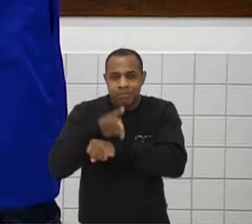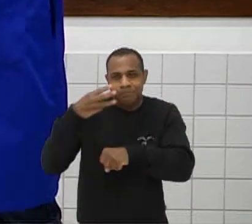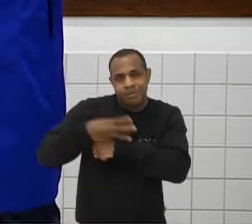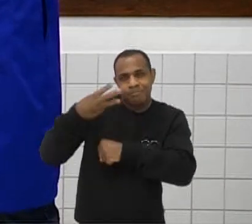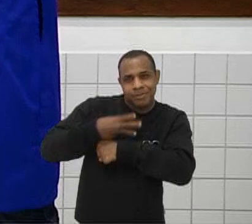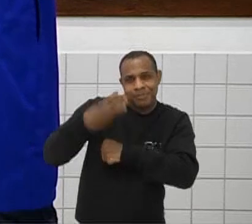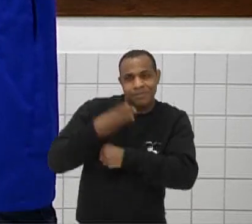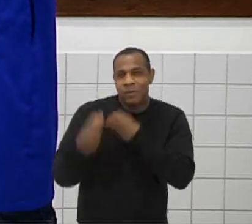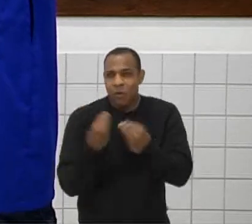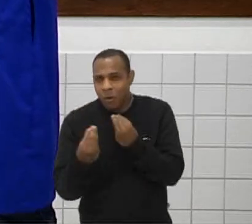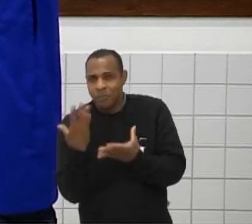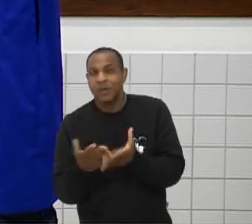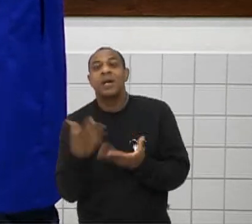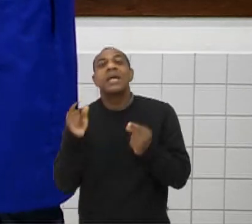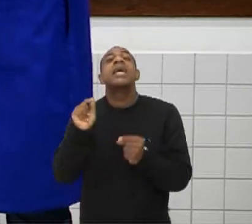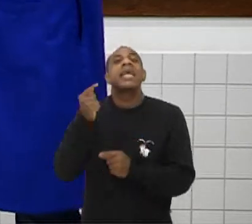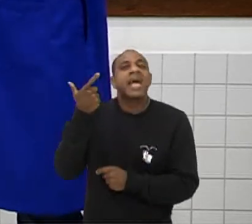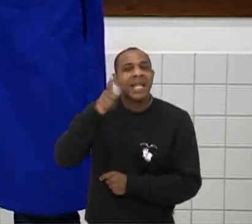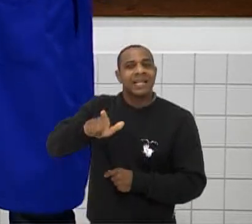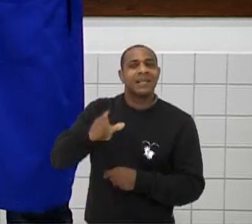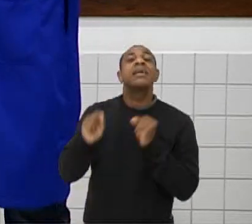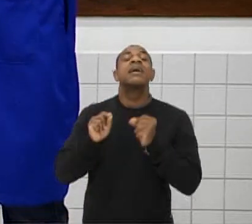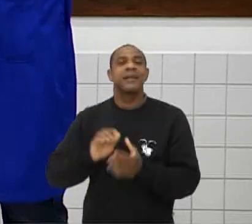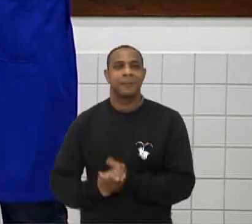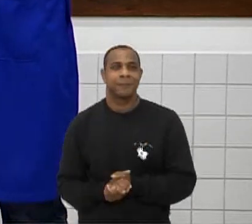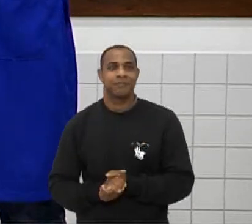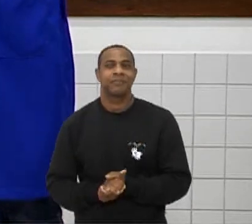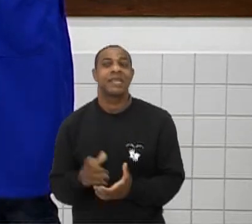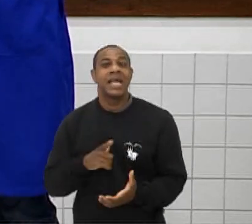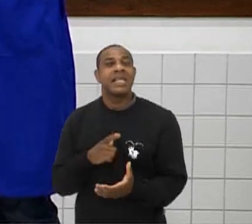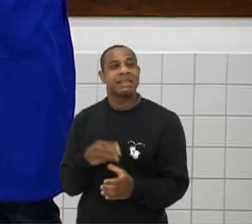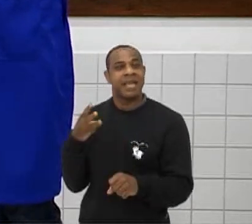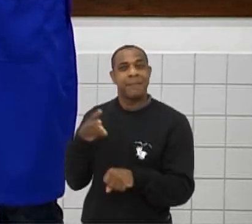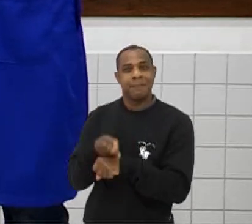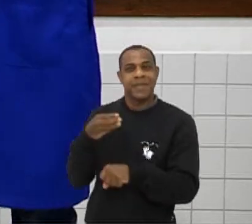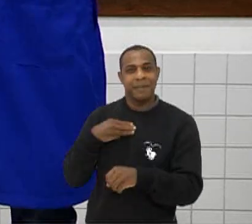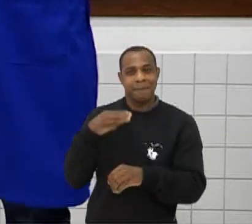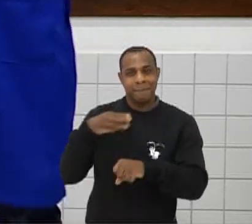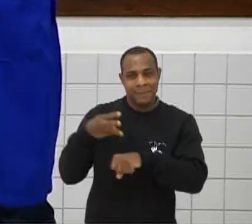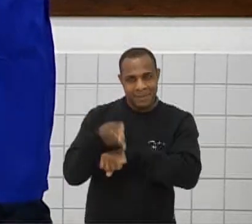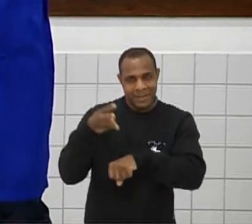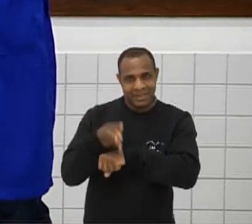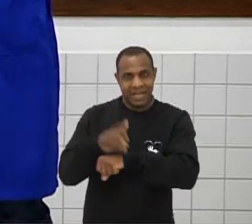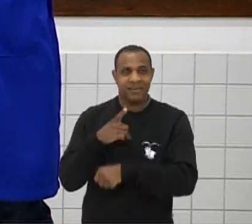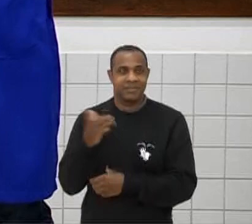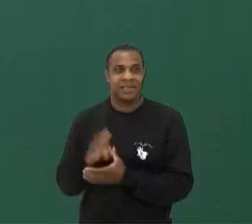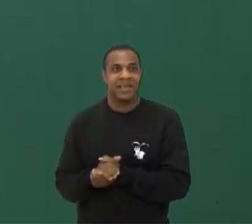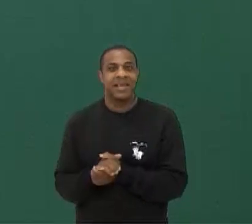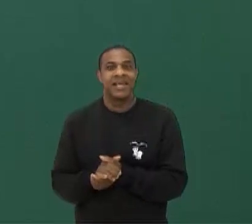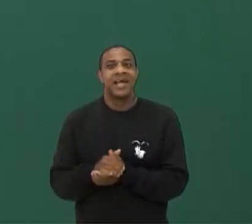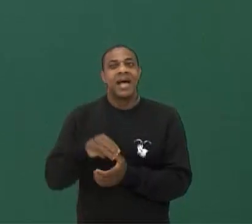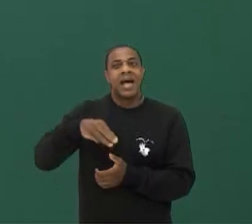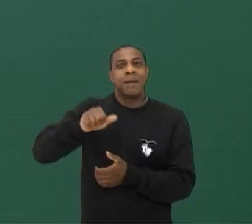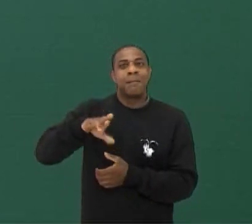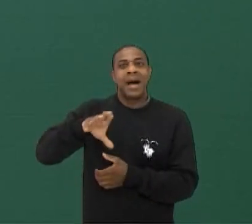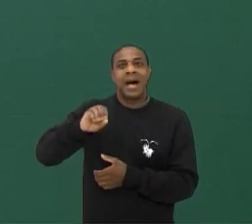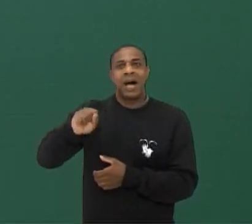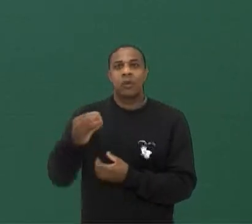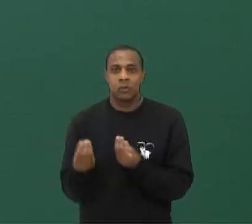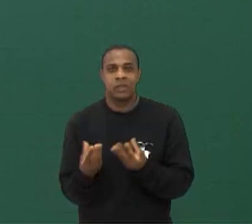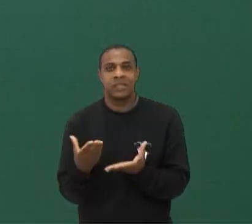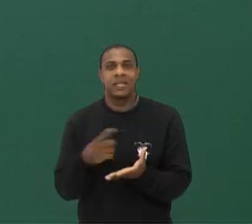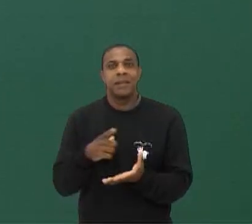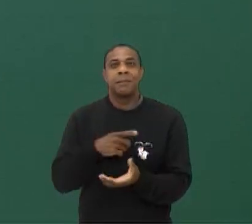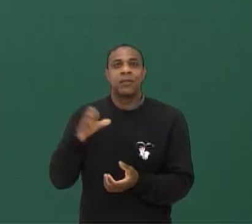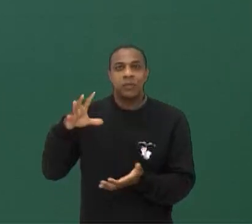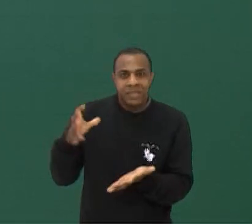quem que acerta essa questão. Ó, aqui a gente tem mensagem, Marcos Andrade, manda um salve para o Colégio Professor José